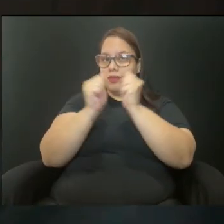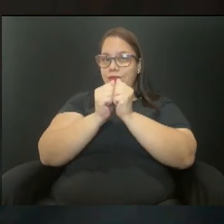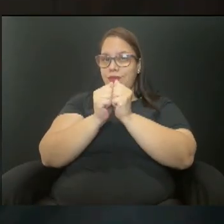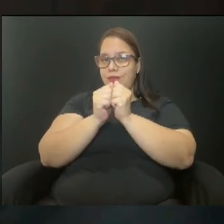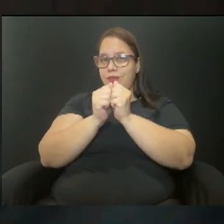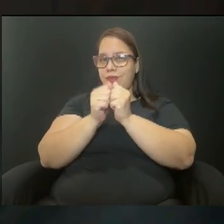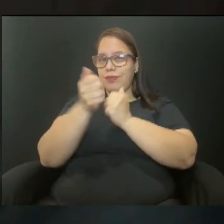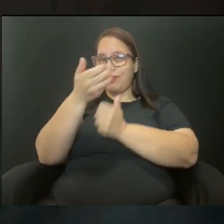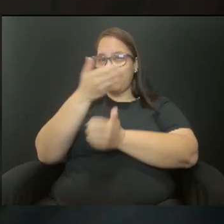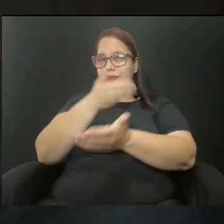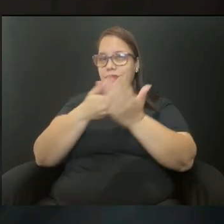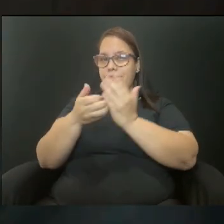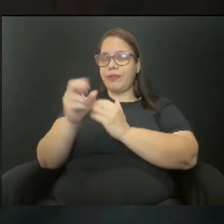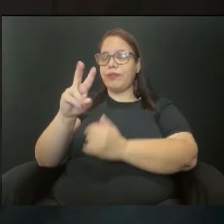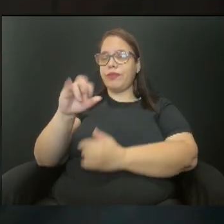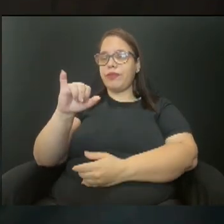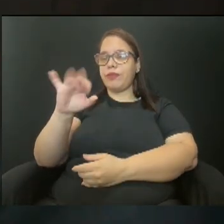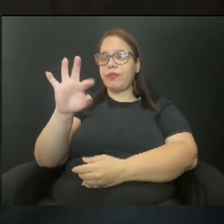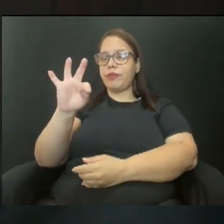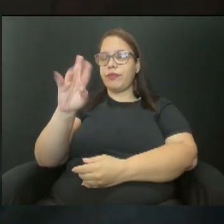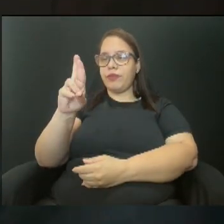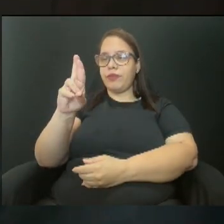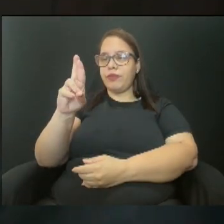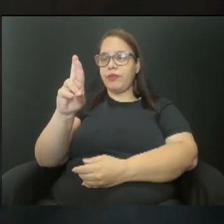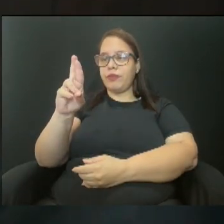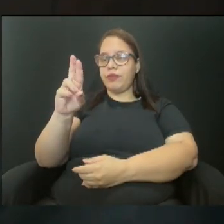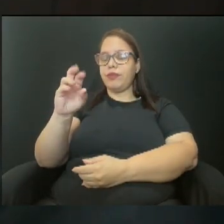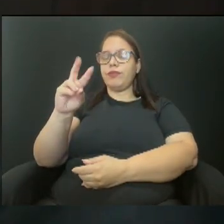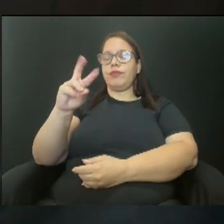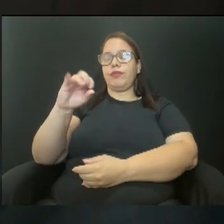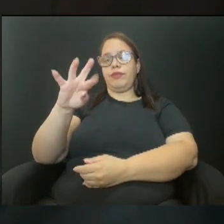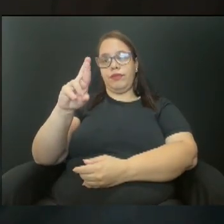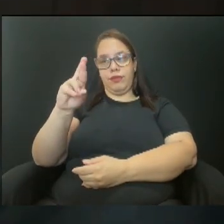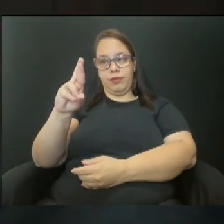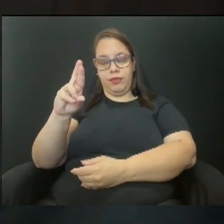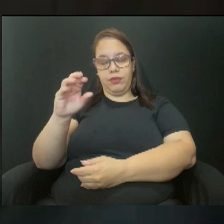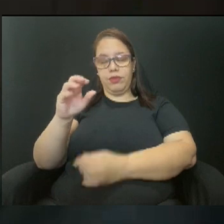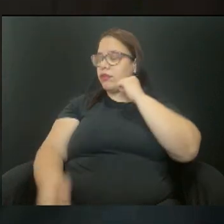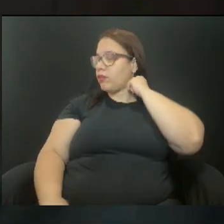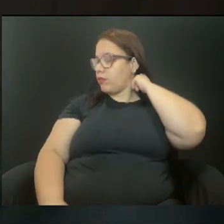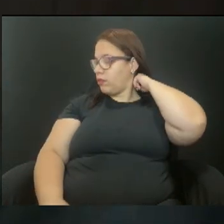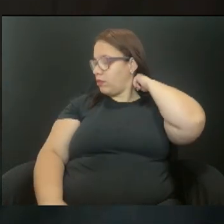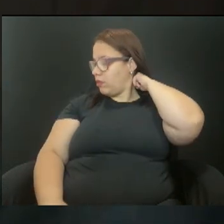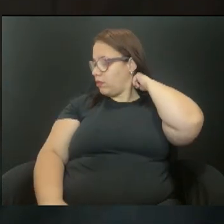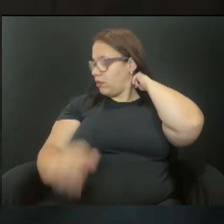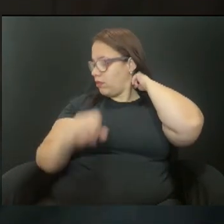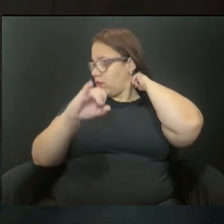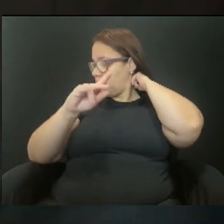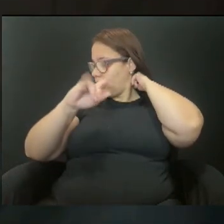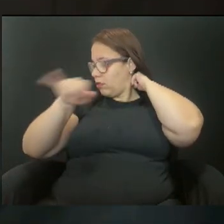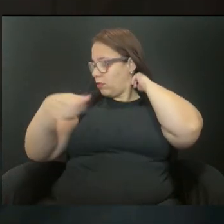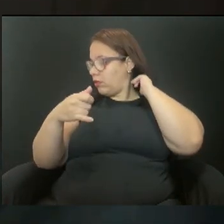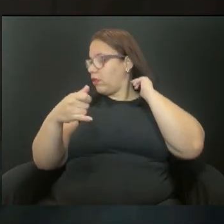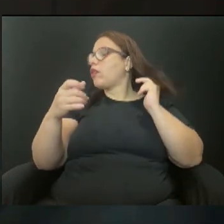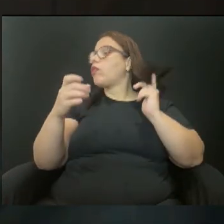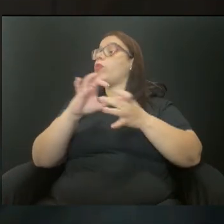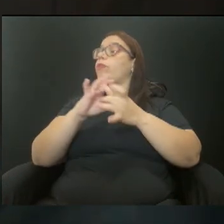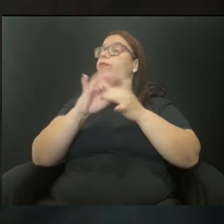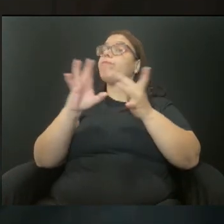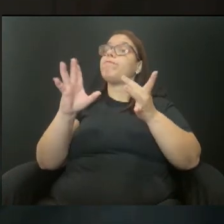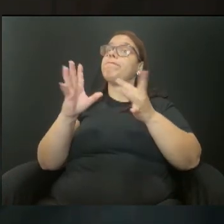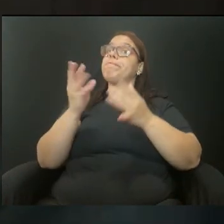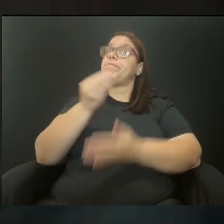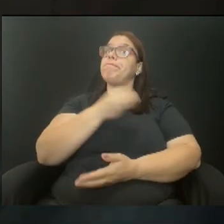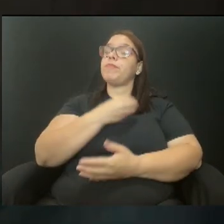o Vitor Almeida, do Parque Jambeiro. Quem vive de bico sendo PJ diz que é livre, mas vive exausto.